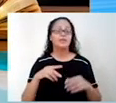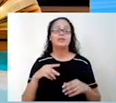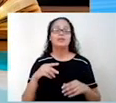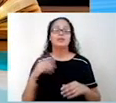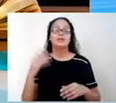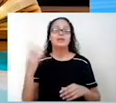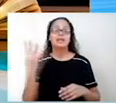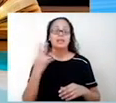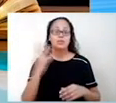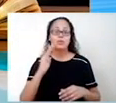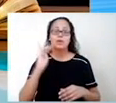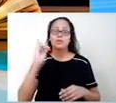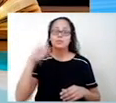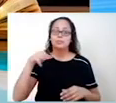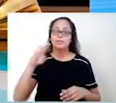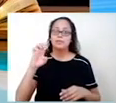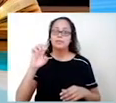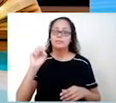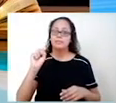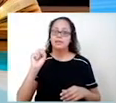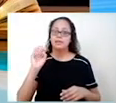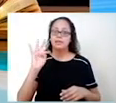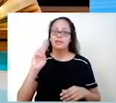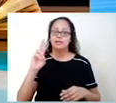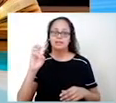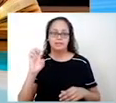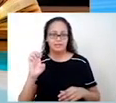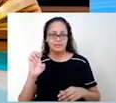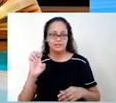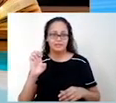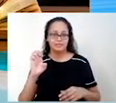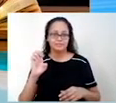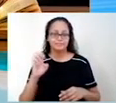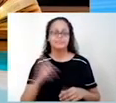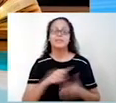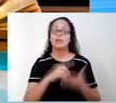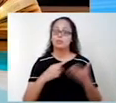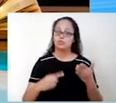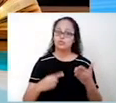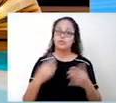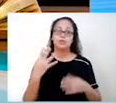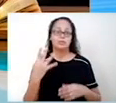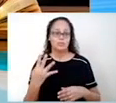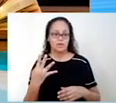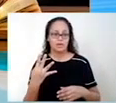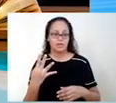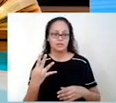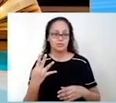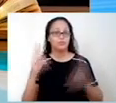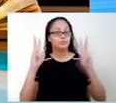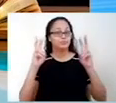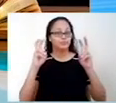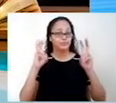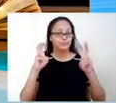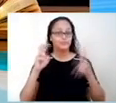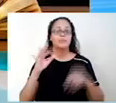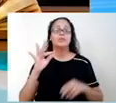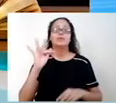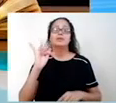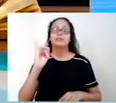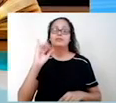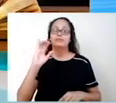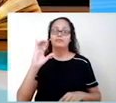material do quarto bimestre, a apostila 4, certo? É o primeiro módulo, então. Vamos lá, olha, vai falar sobre ficção